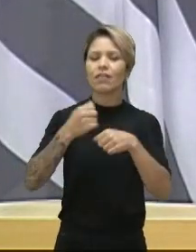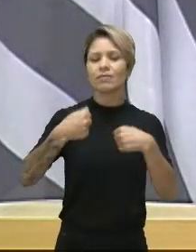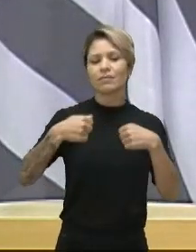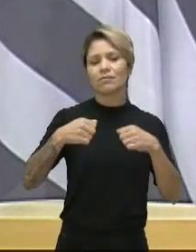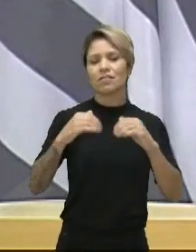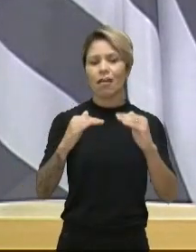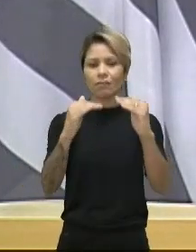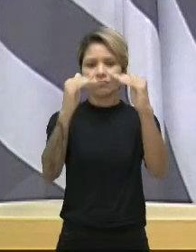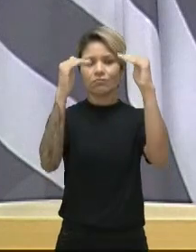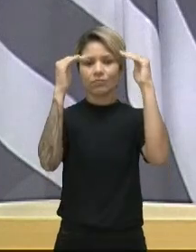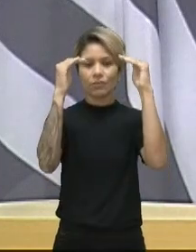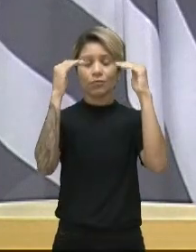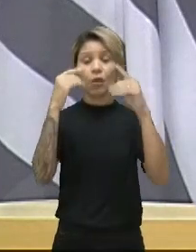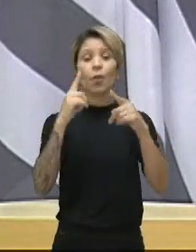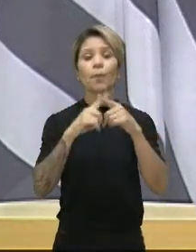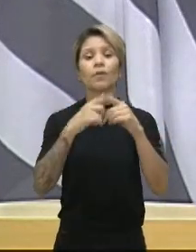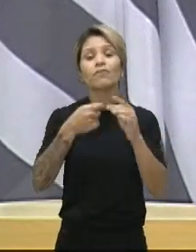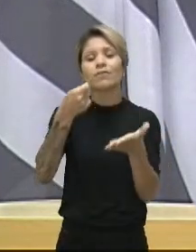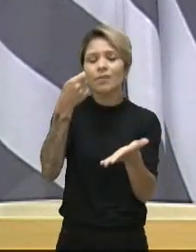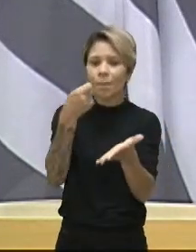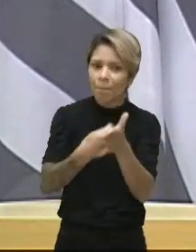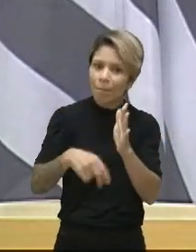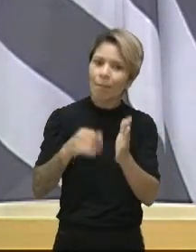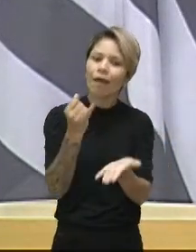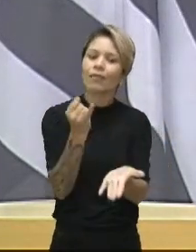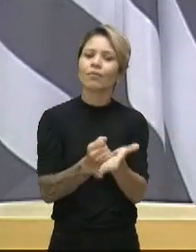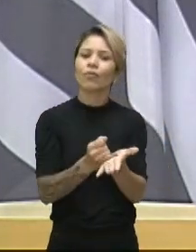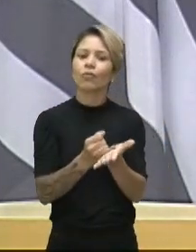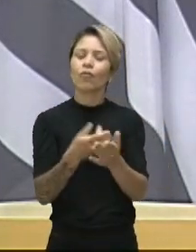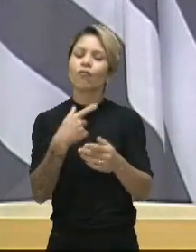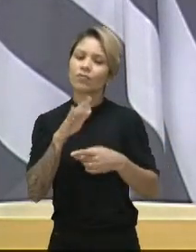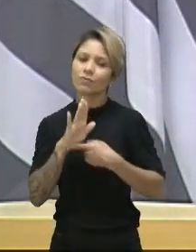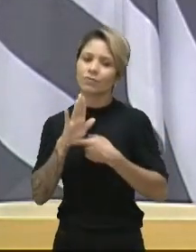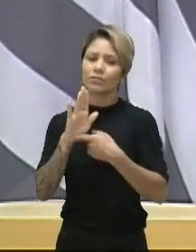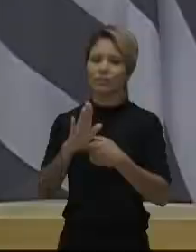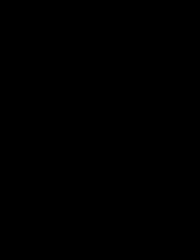casa, porque você é pagador de impostos, você contribui com o avanço da cidade.